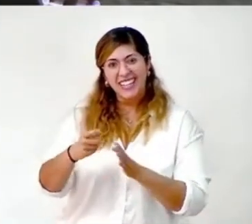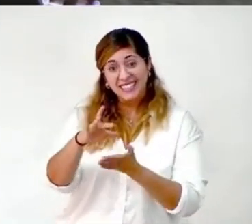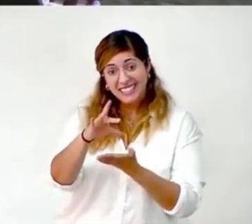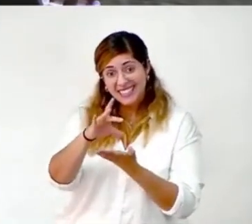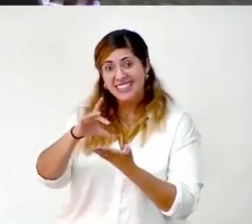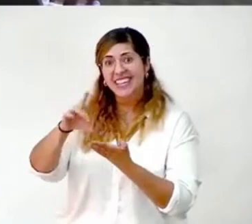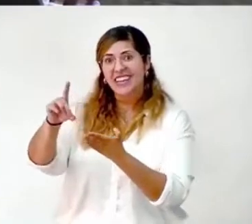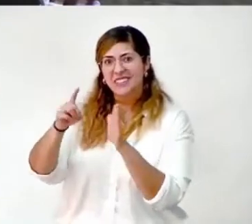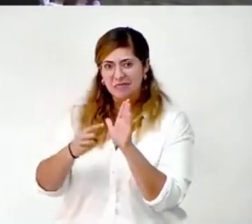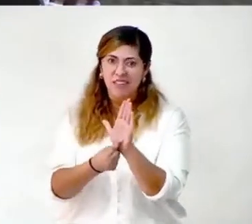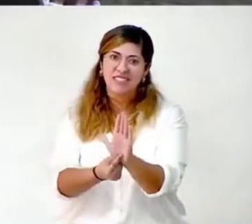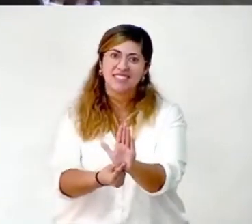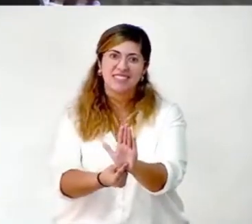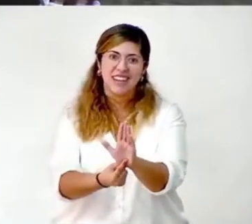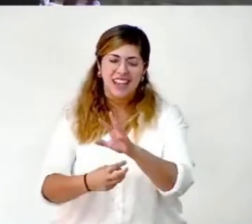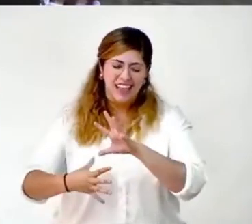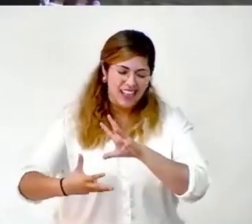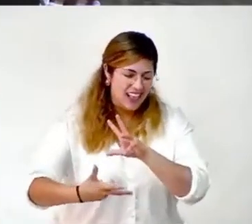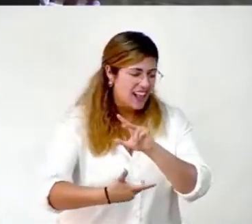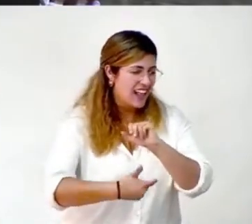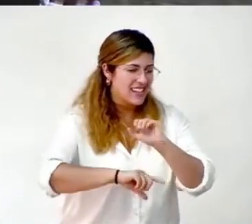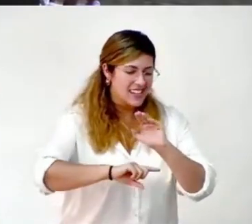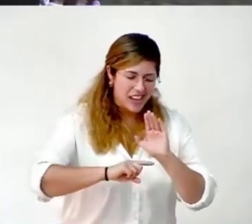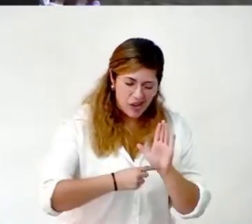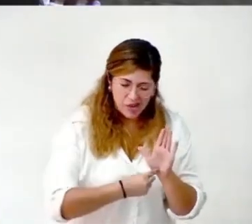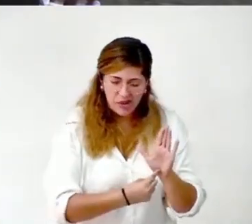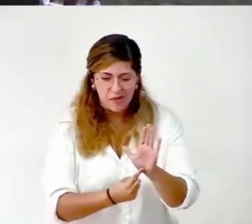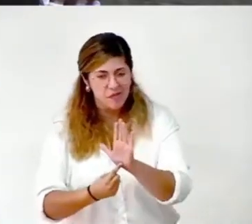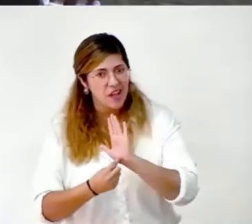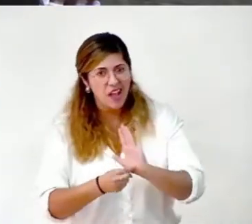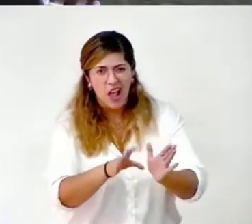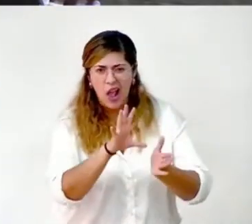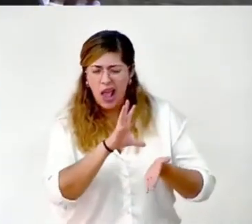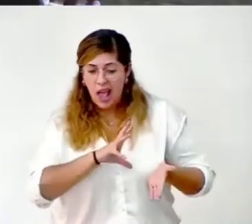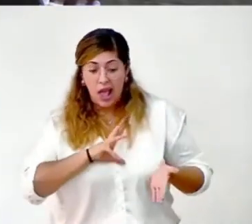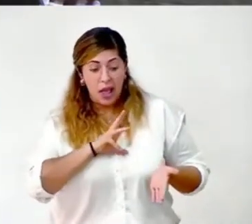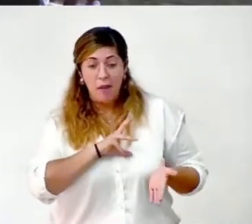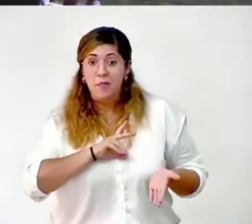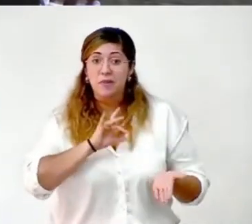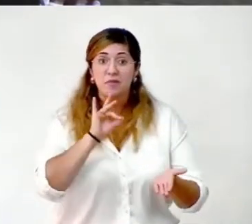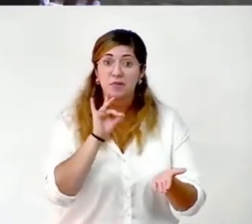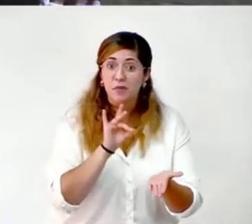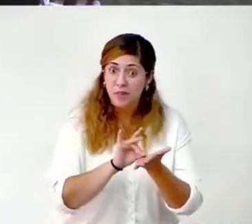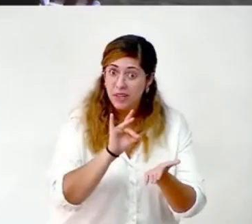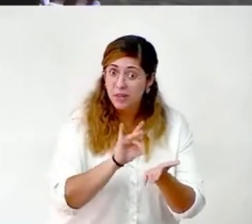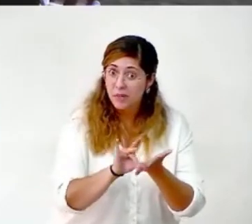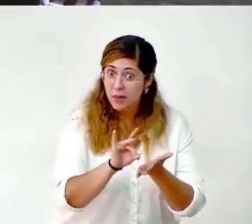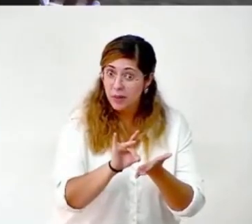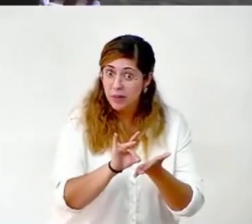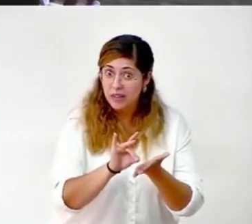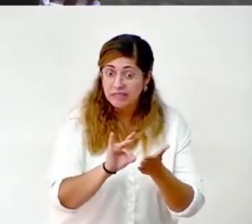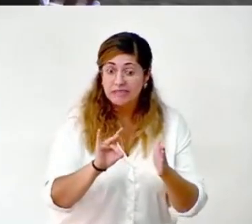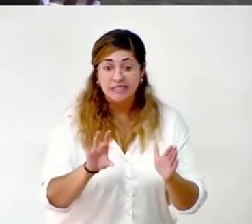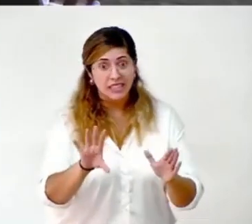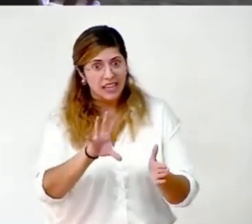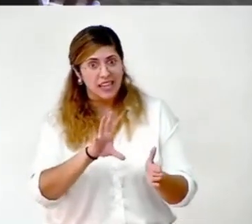terra, amando e orando por aqueles que nos perseguem.